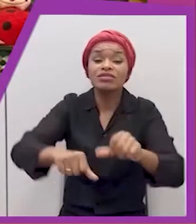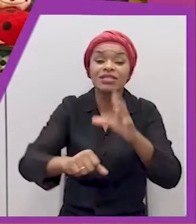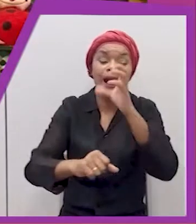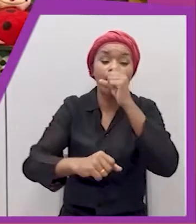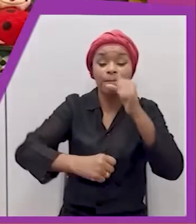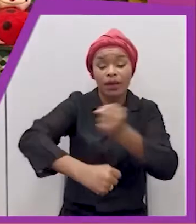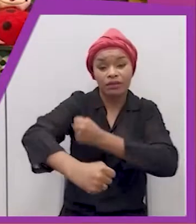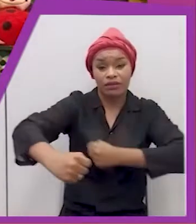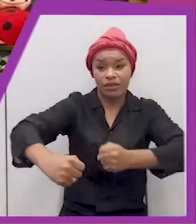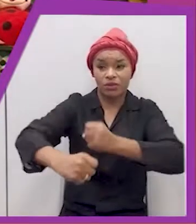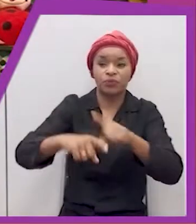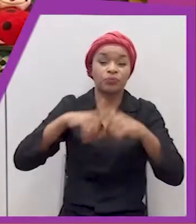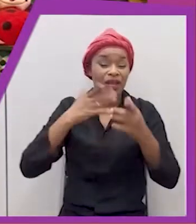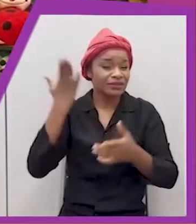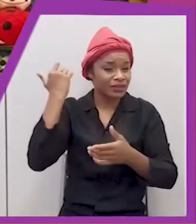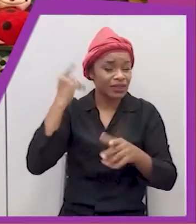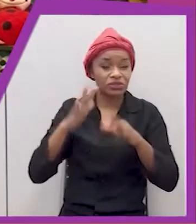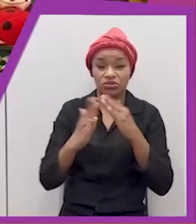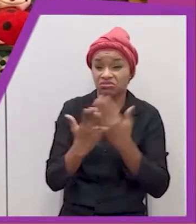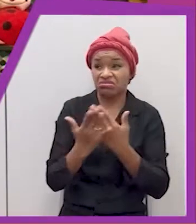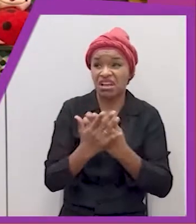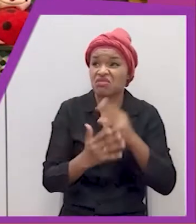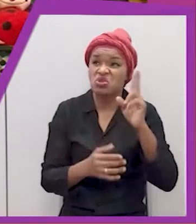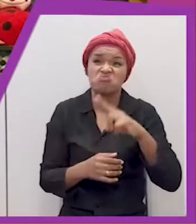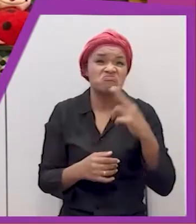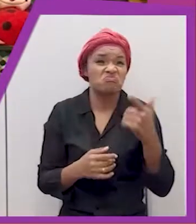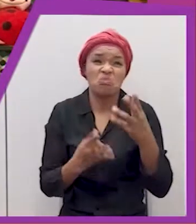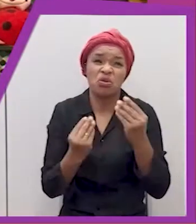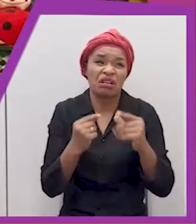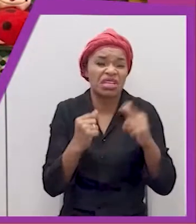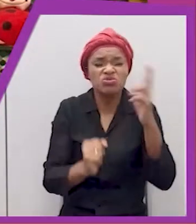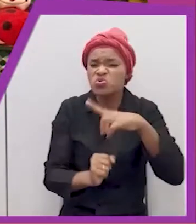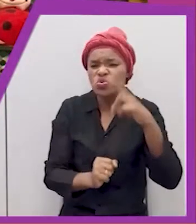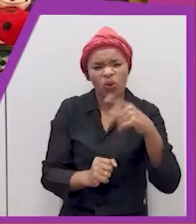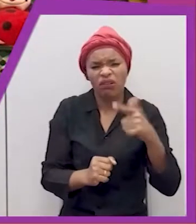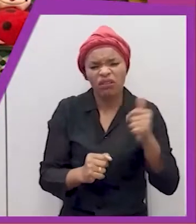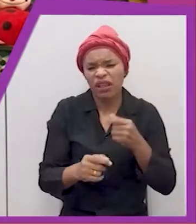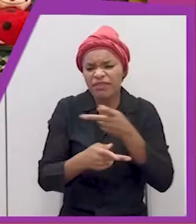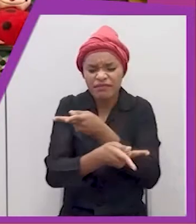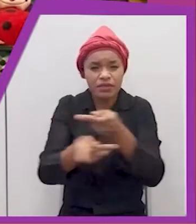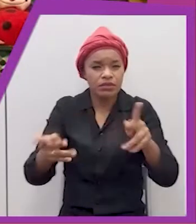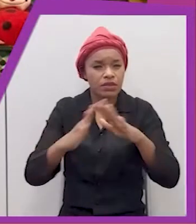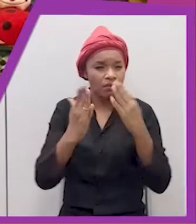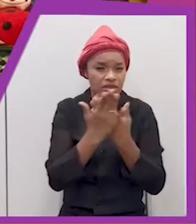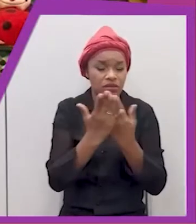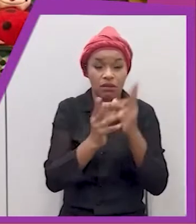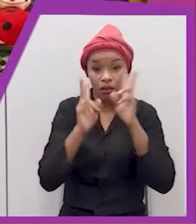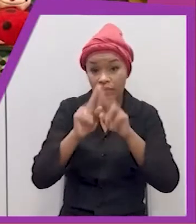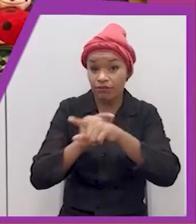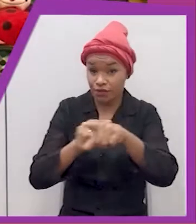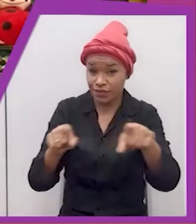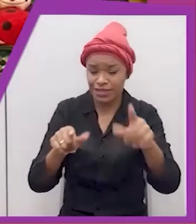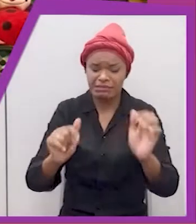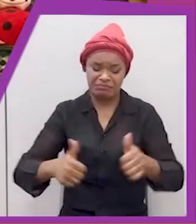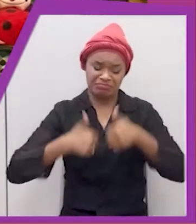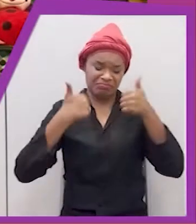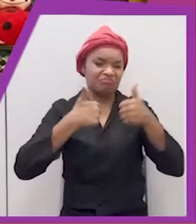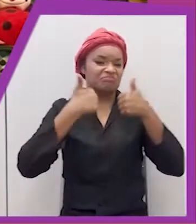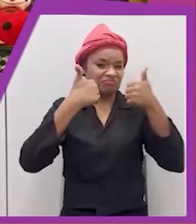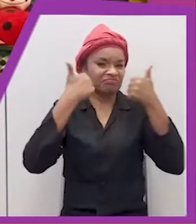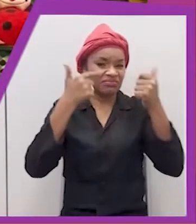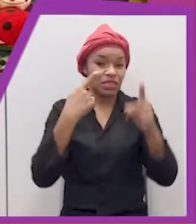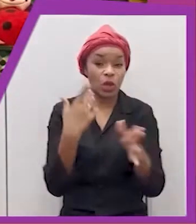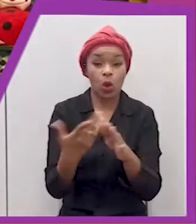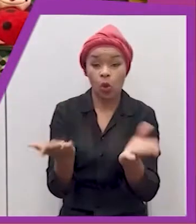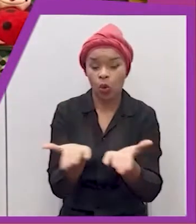lembranças dele né então cada história nasce de uma história e pode ser de uma saudade pode ser de